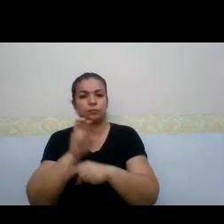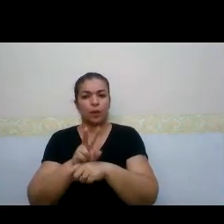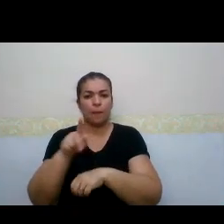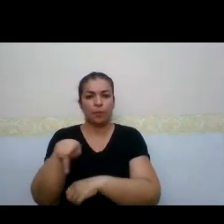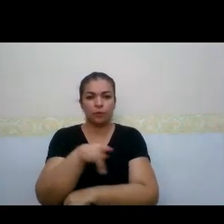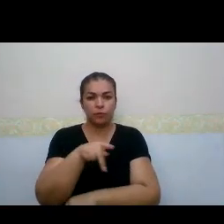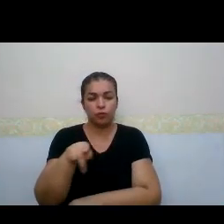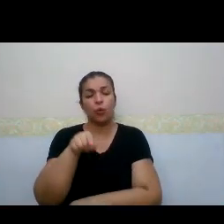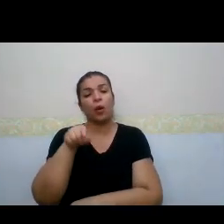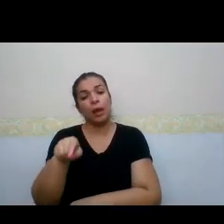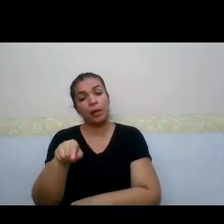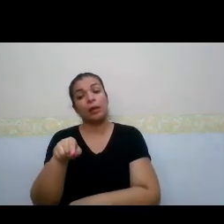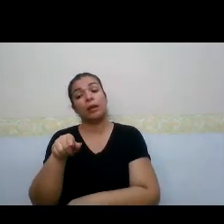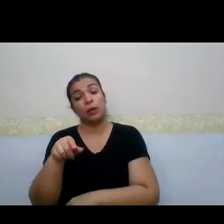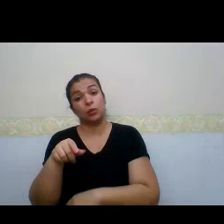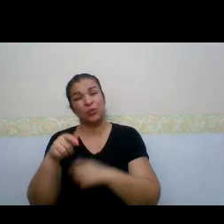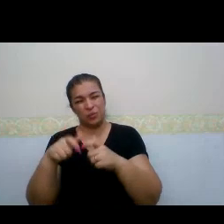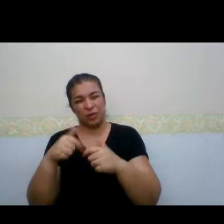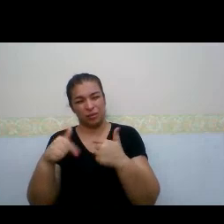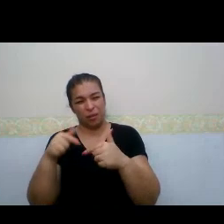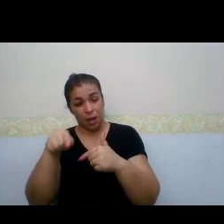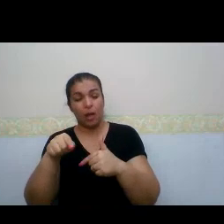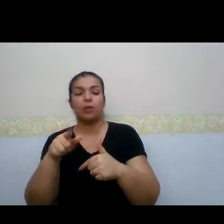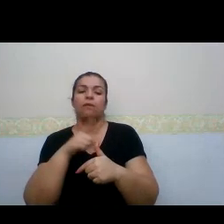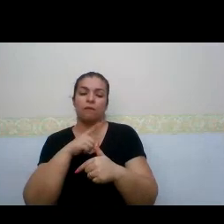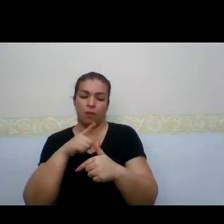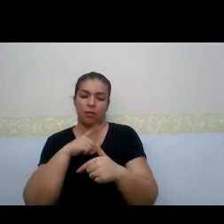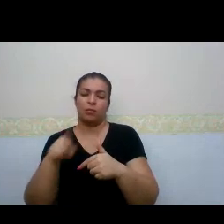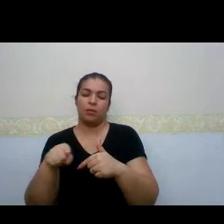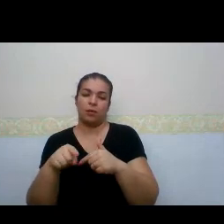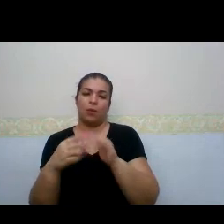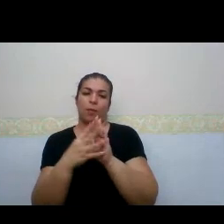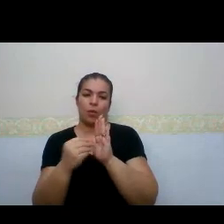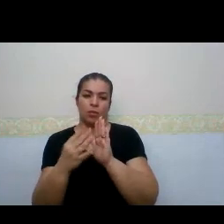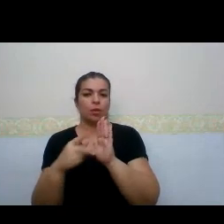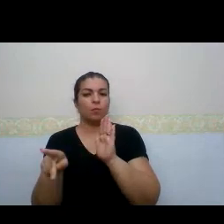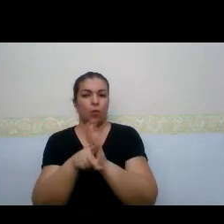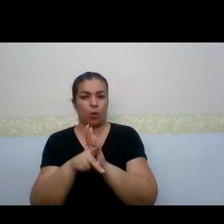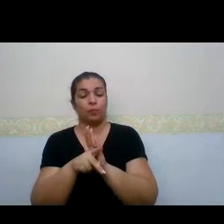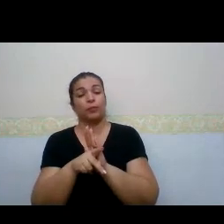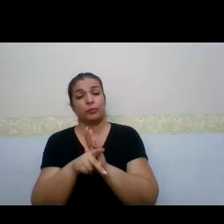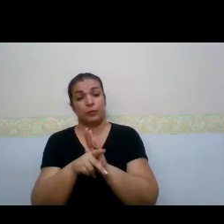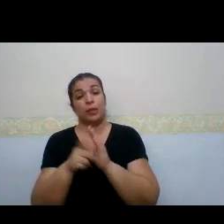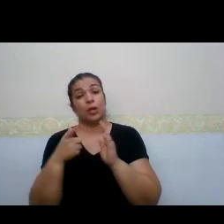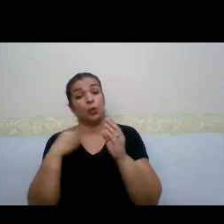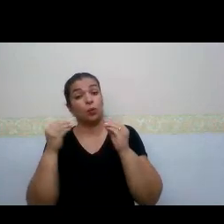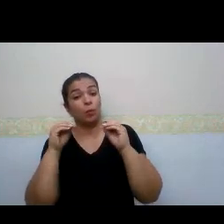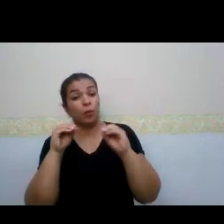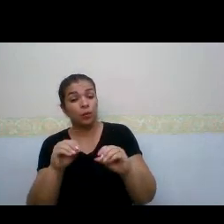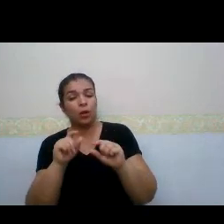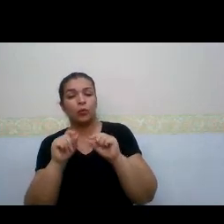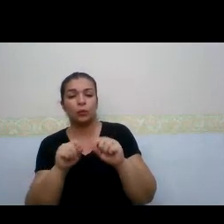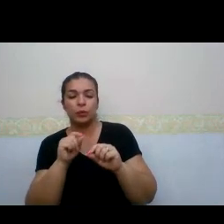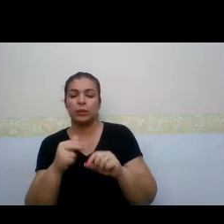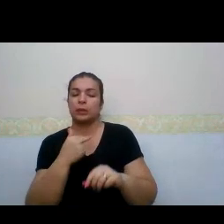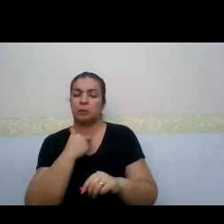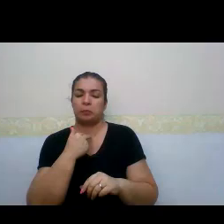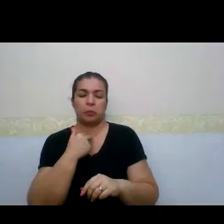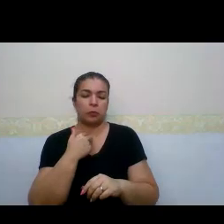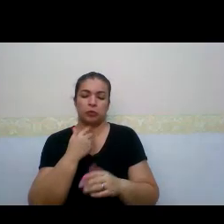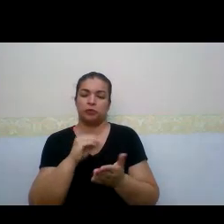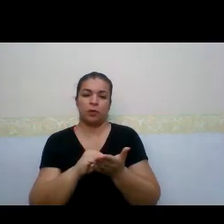modelo próprio e ele preenche de acordo com a exigência lá. Eu estou colocando aqui os elementos que não podem ficar de fora, não podem